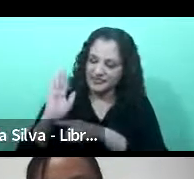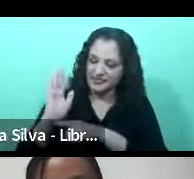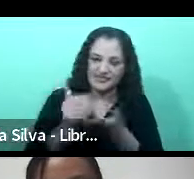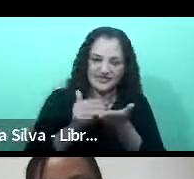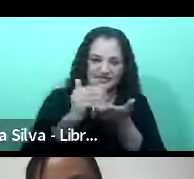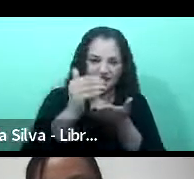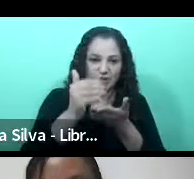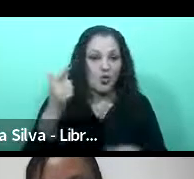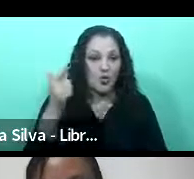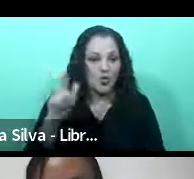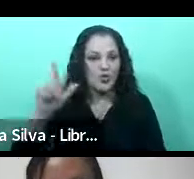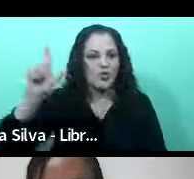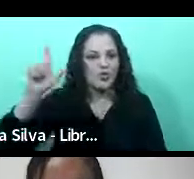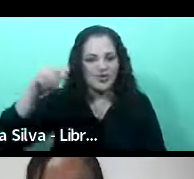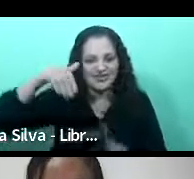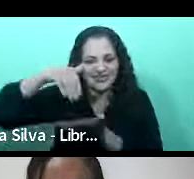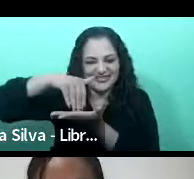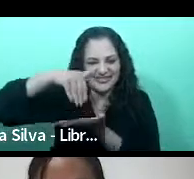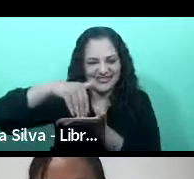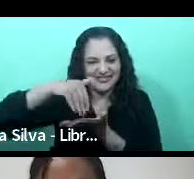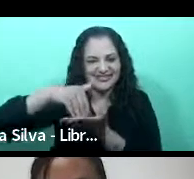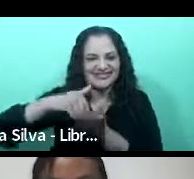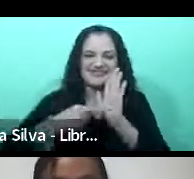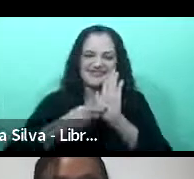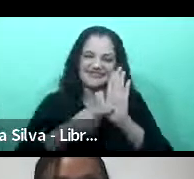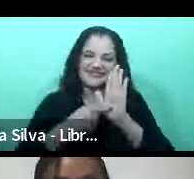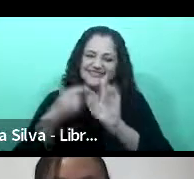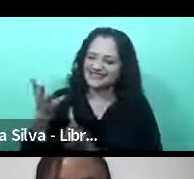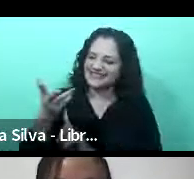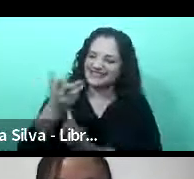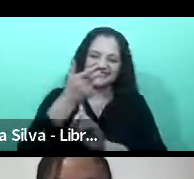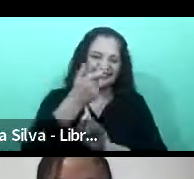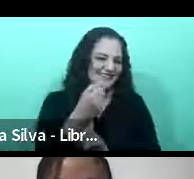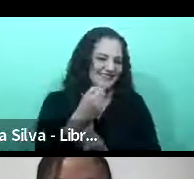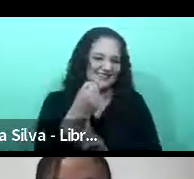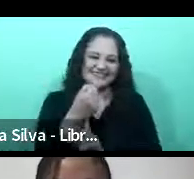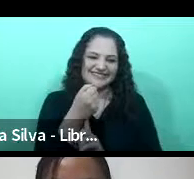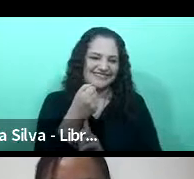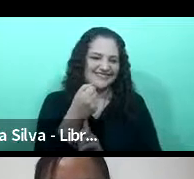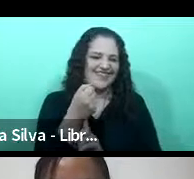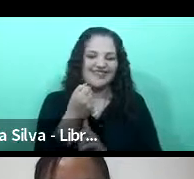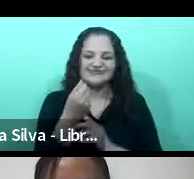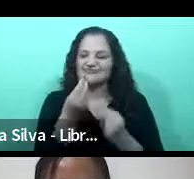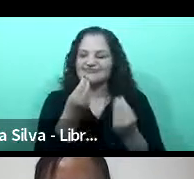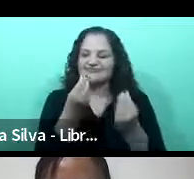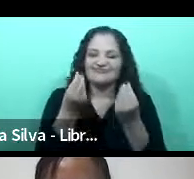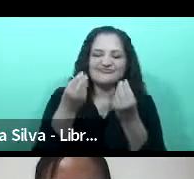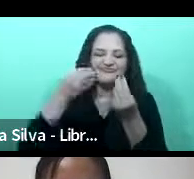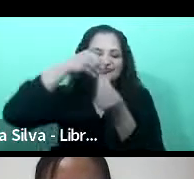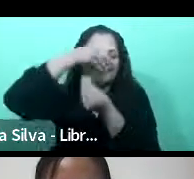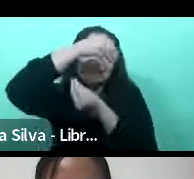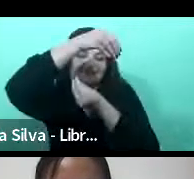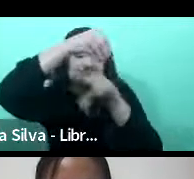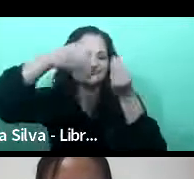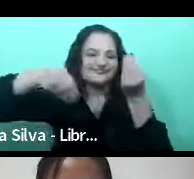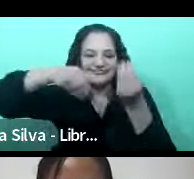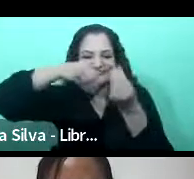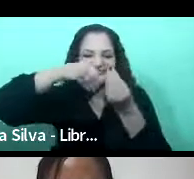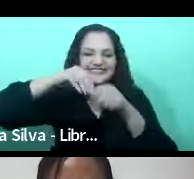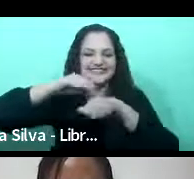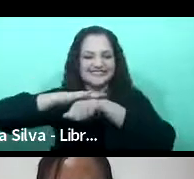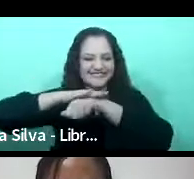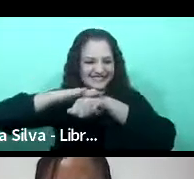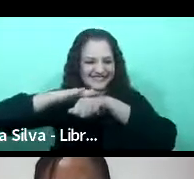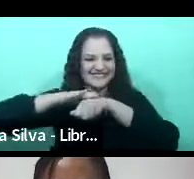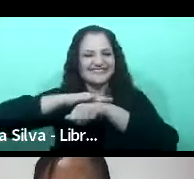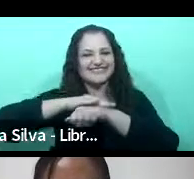no final com uma apresentação artística, porque esse SA que a gente traz aí uma mistura, uma conversa